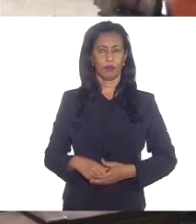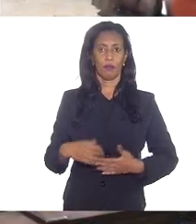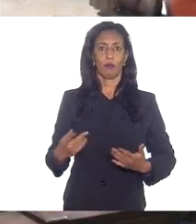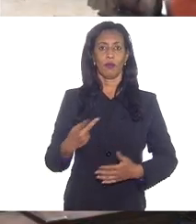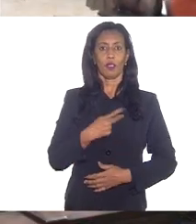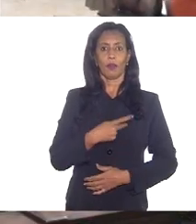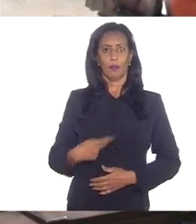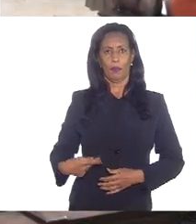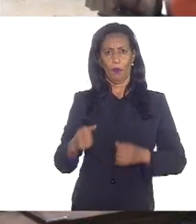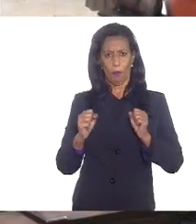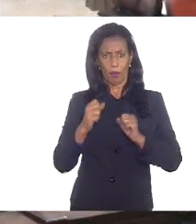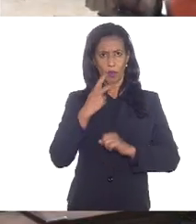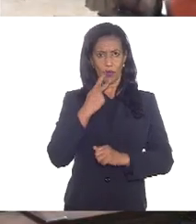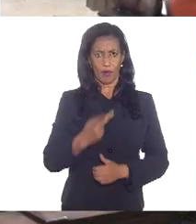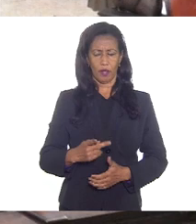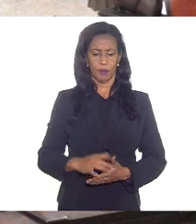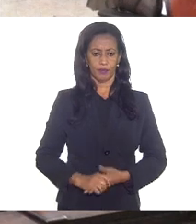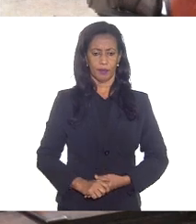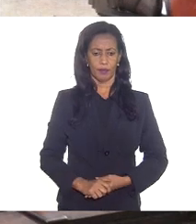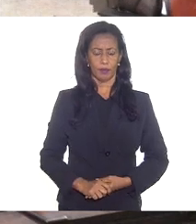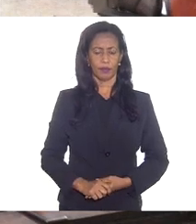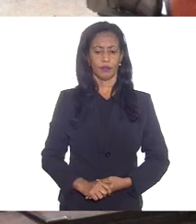Presidente, posso falar?